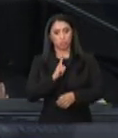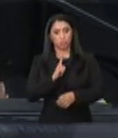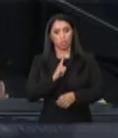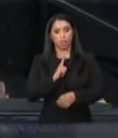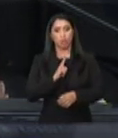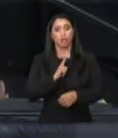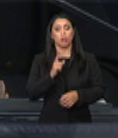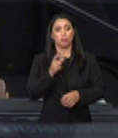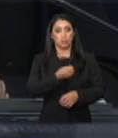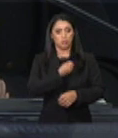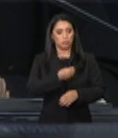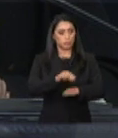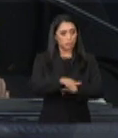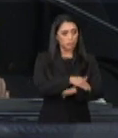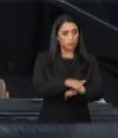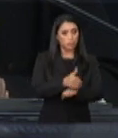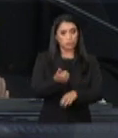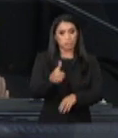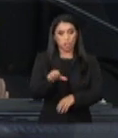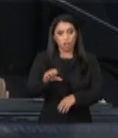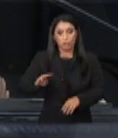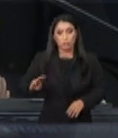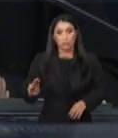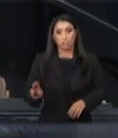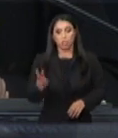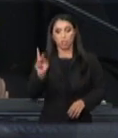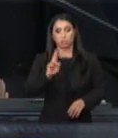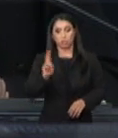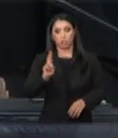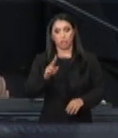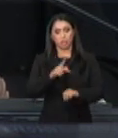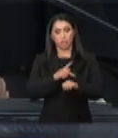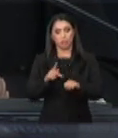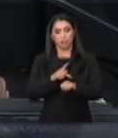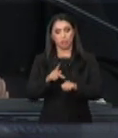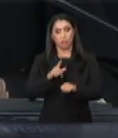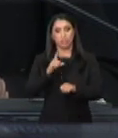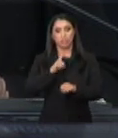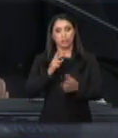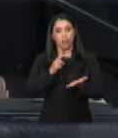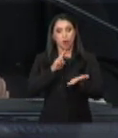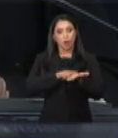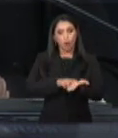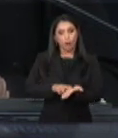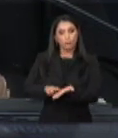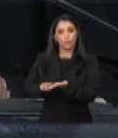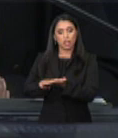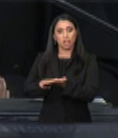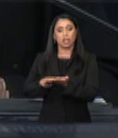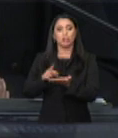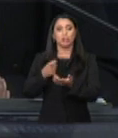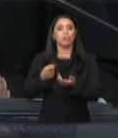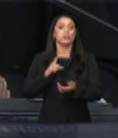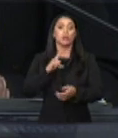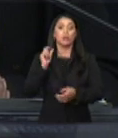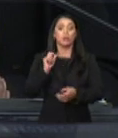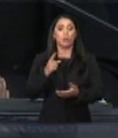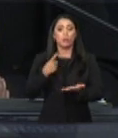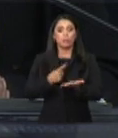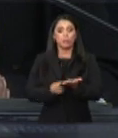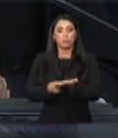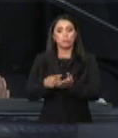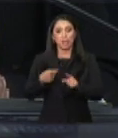com cerca de 19 milhões de reais no país mediante a celebração de convênios Com estes públicos e